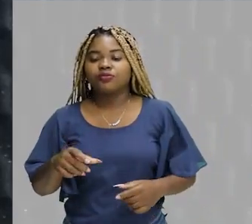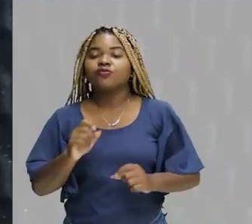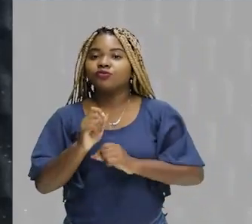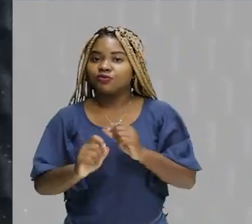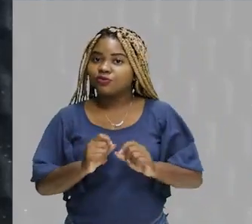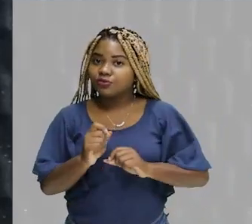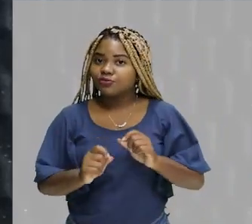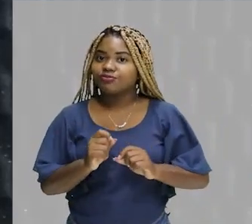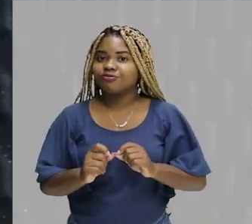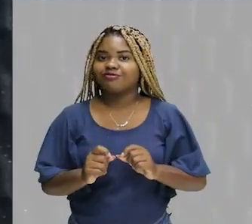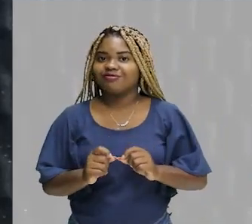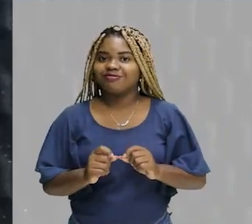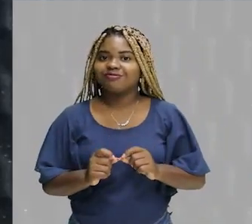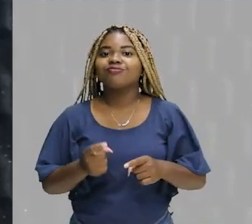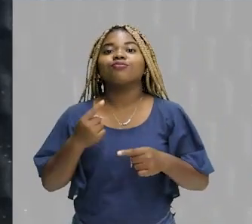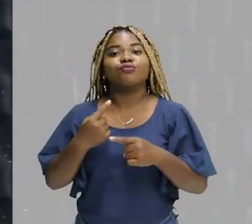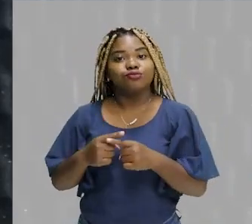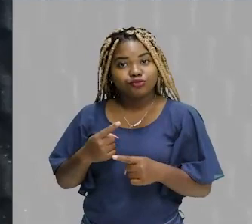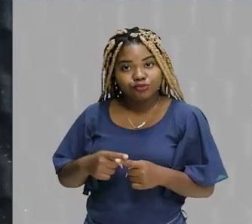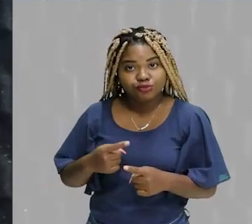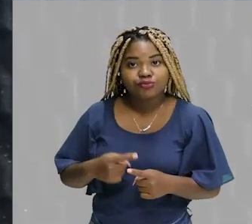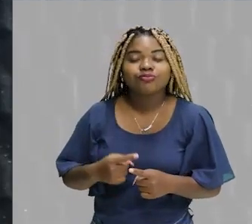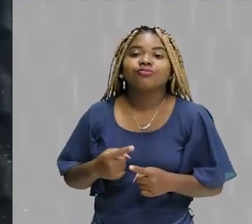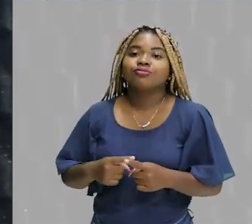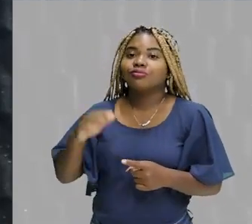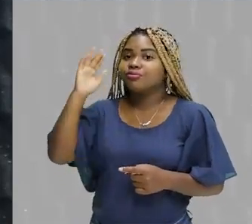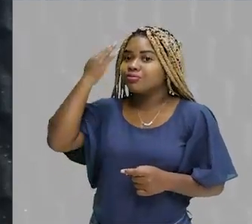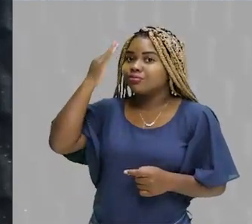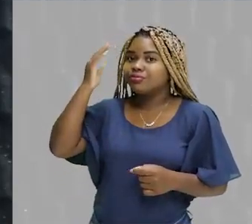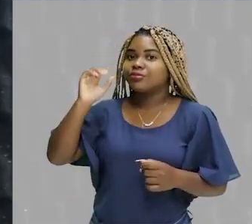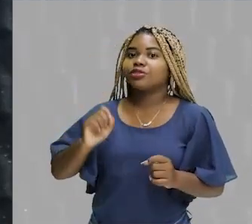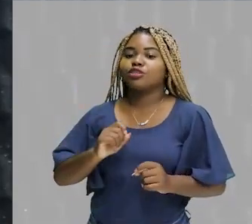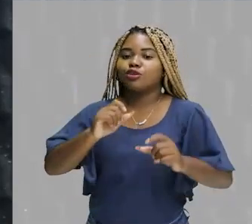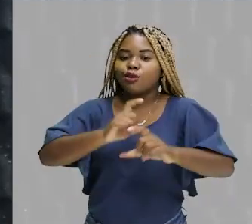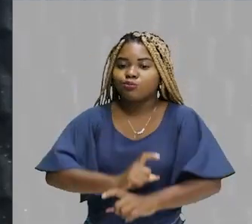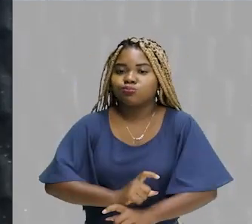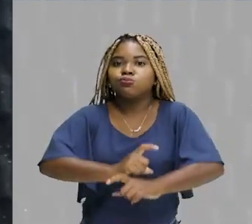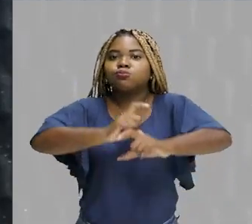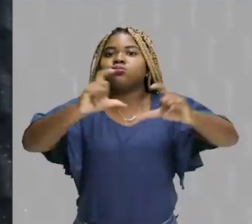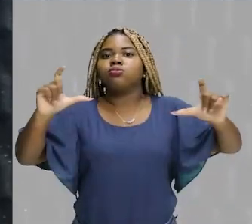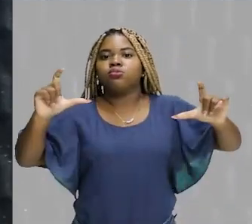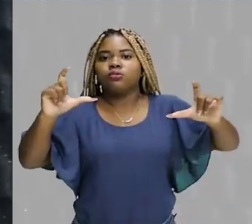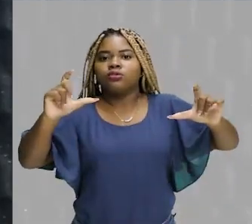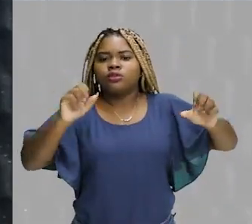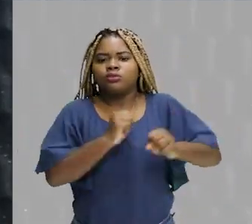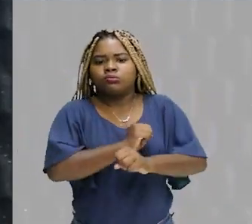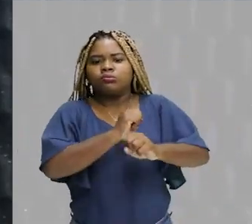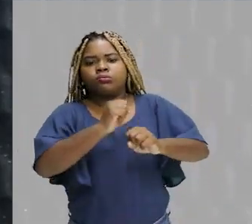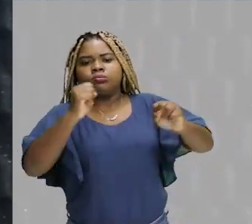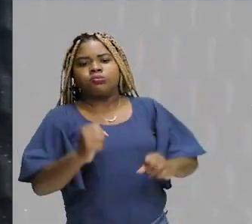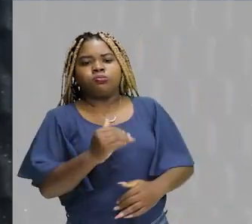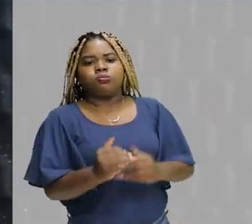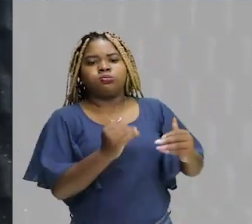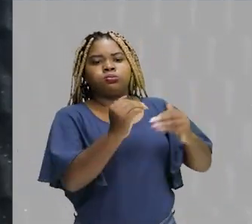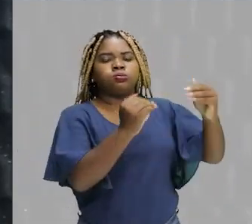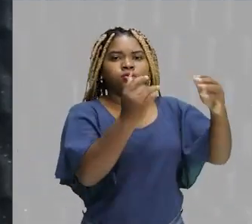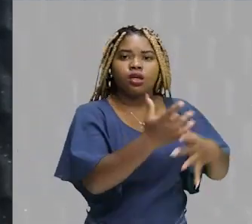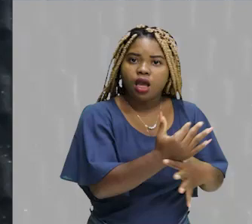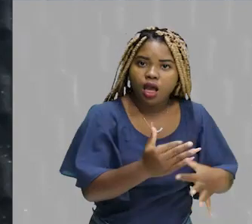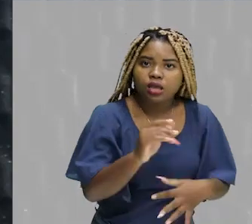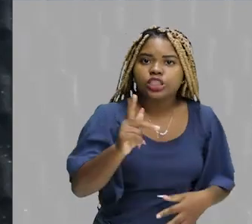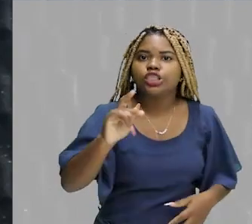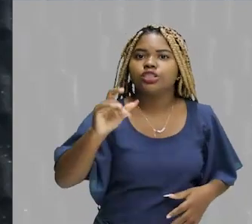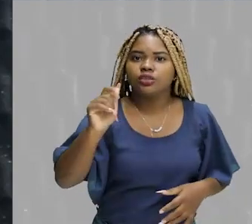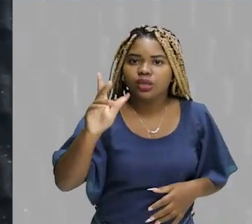que foram encontradas, para a gente entender esse boom de crescimento que a cidade de Chicago vai ter na